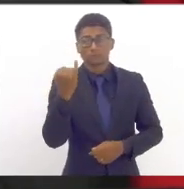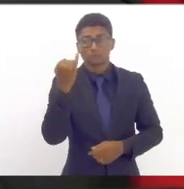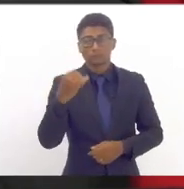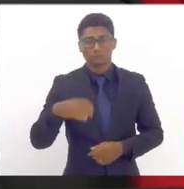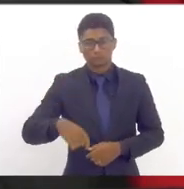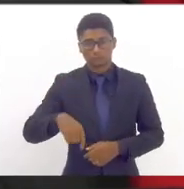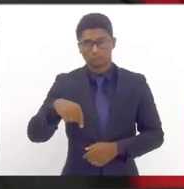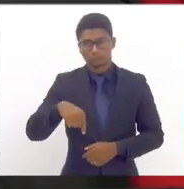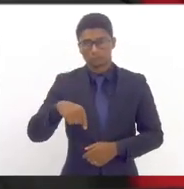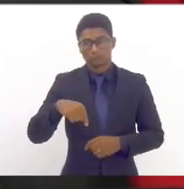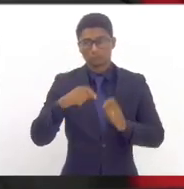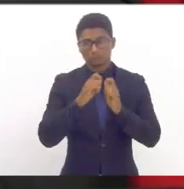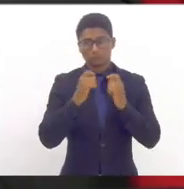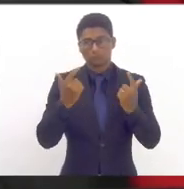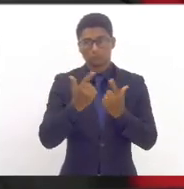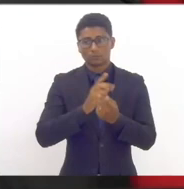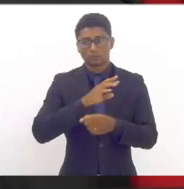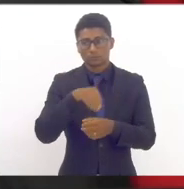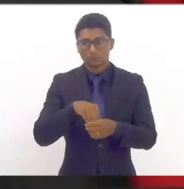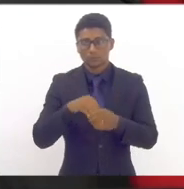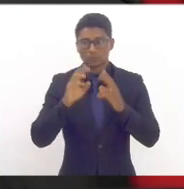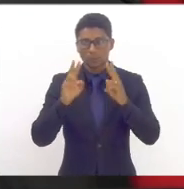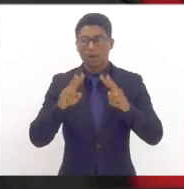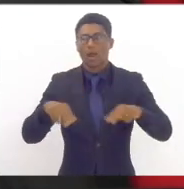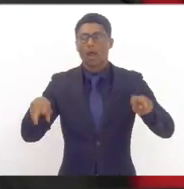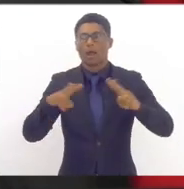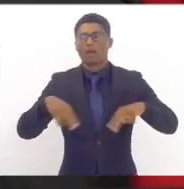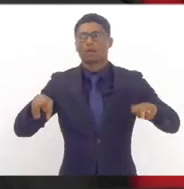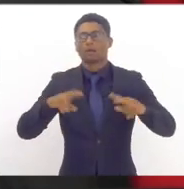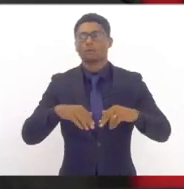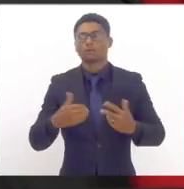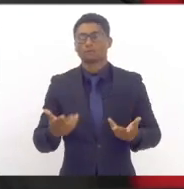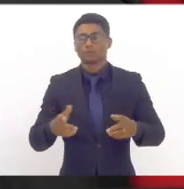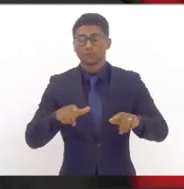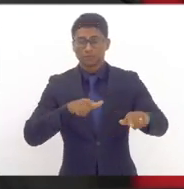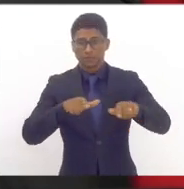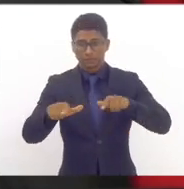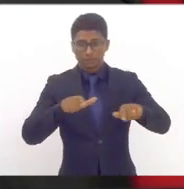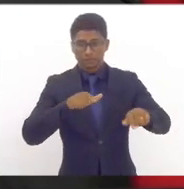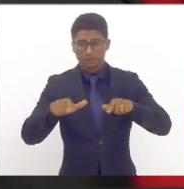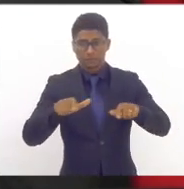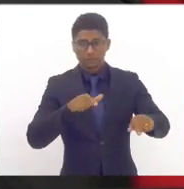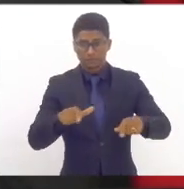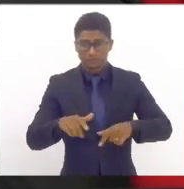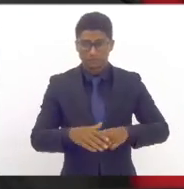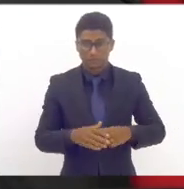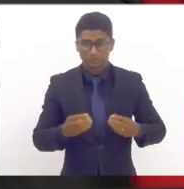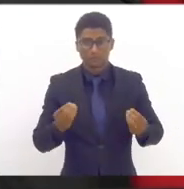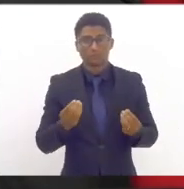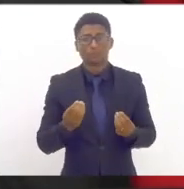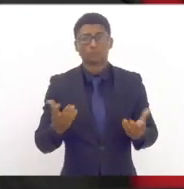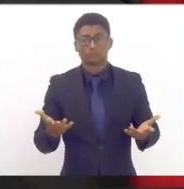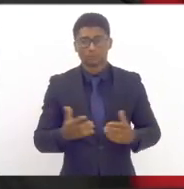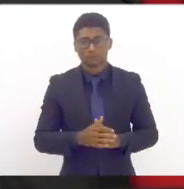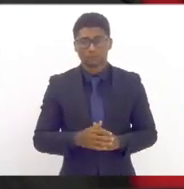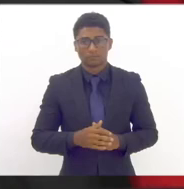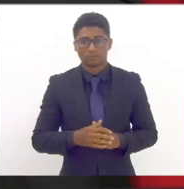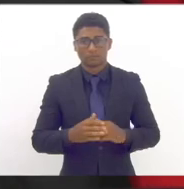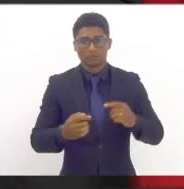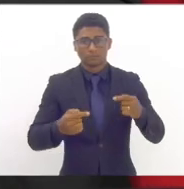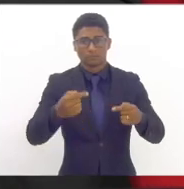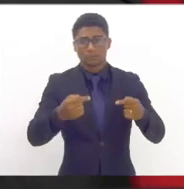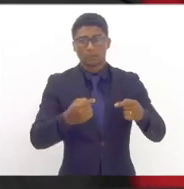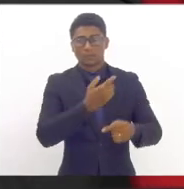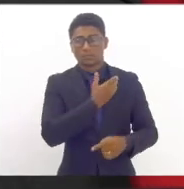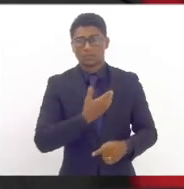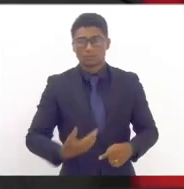Assembleia Legislativa como essa, que trabalha excepcionalmente para a produção de políticas